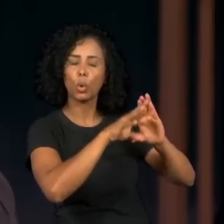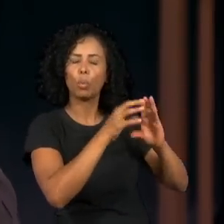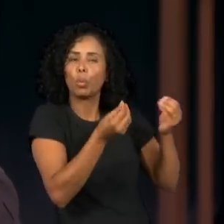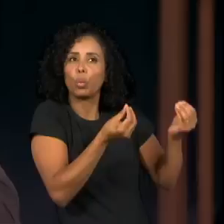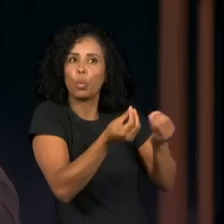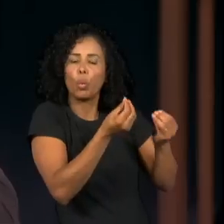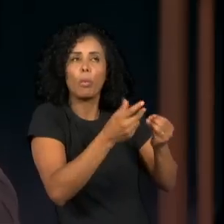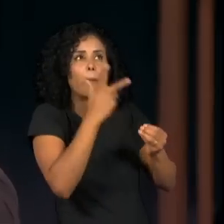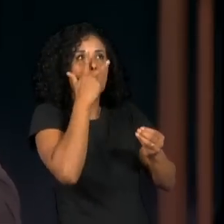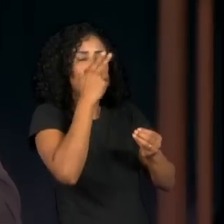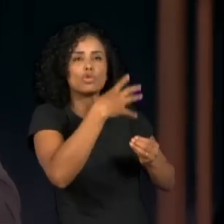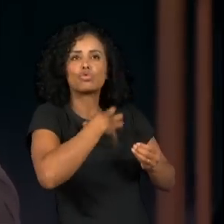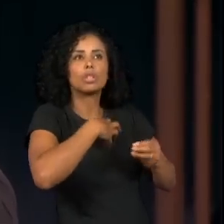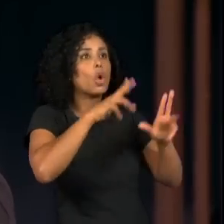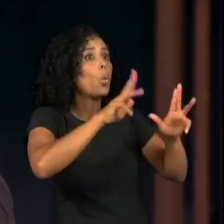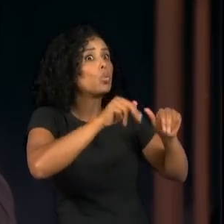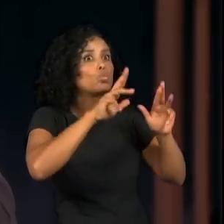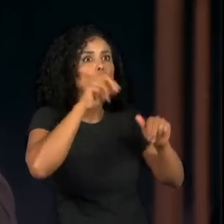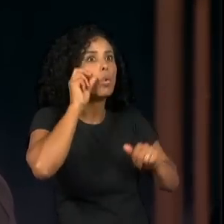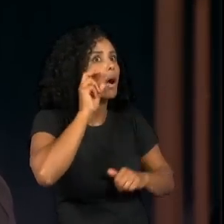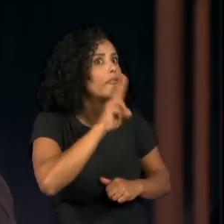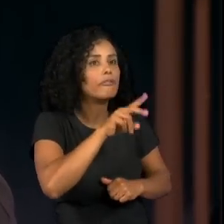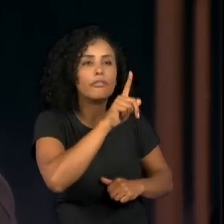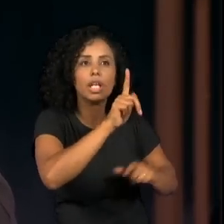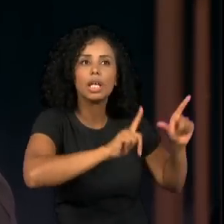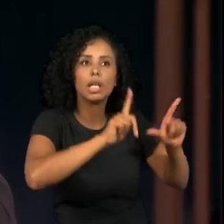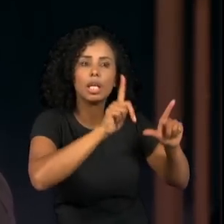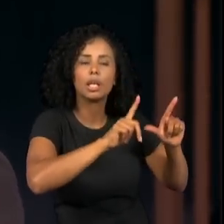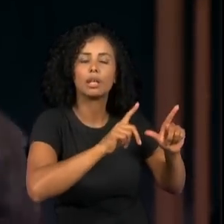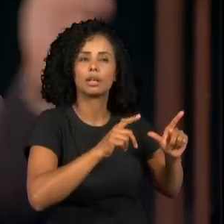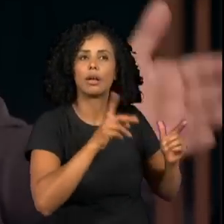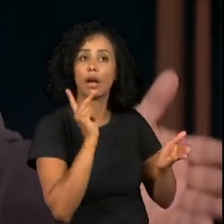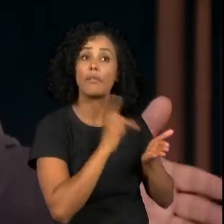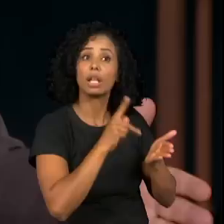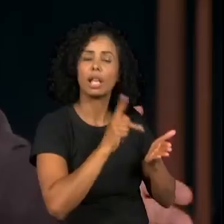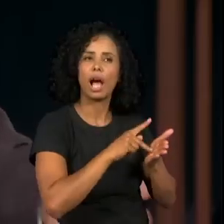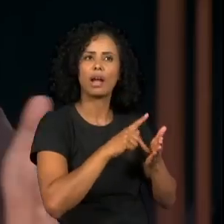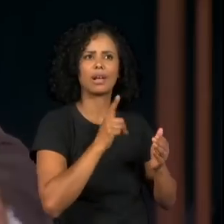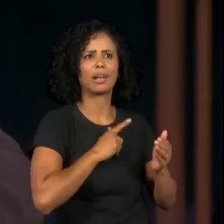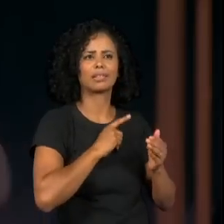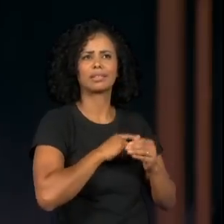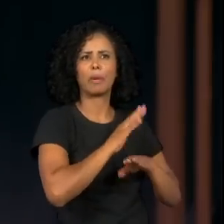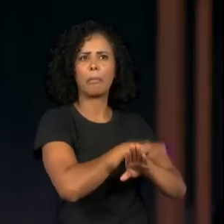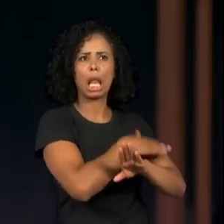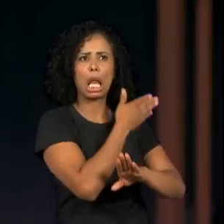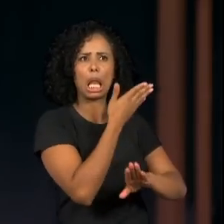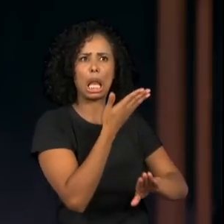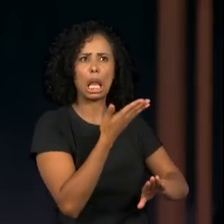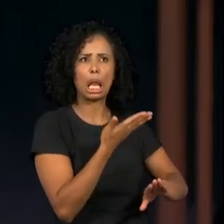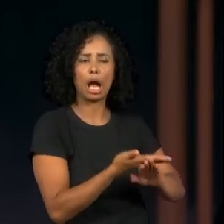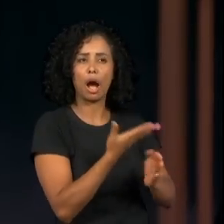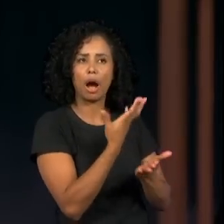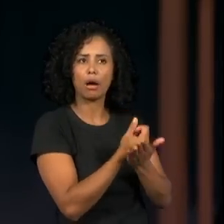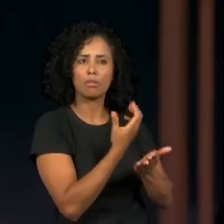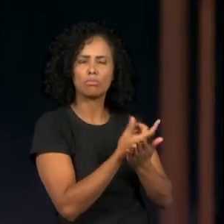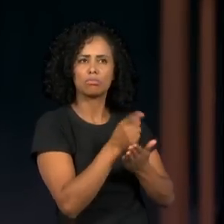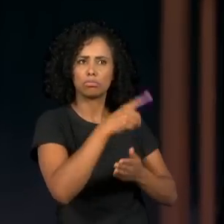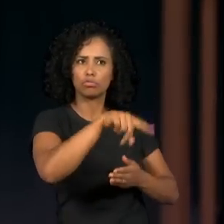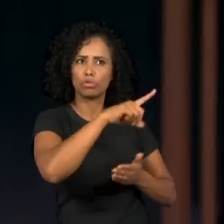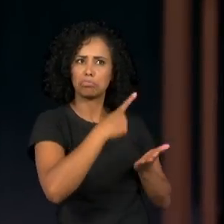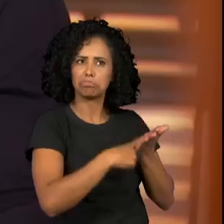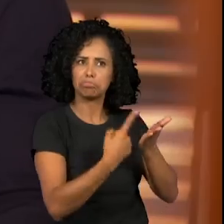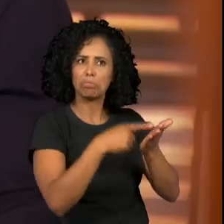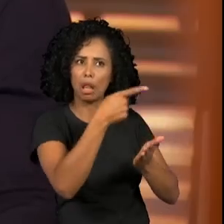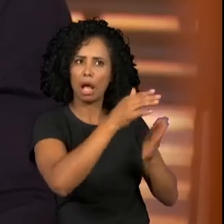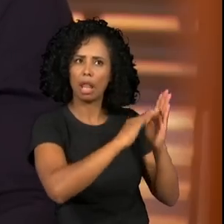num formato que eu nunca tinha visto antes na televisão, com uma duração extensa, né? Que vocês negociaram. Nós